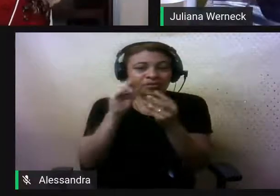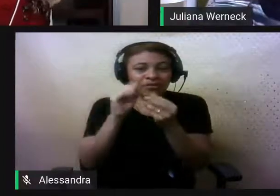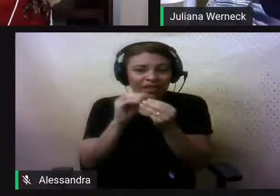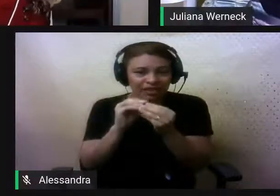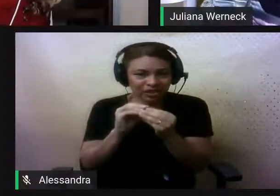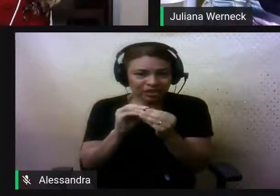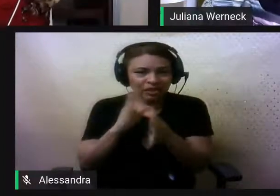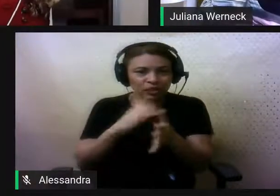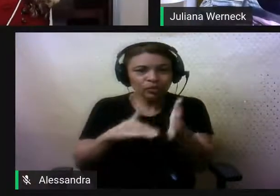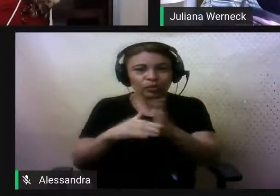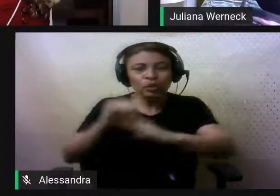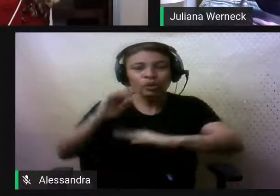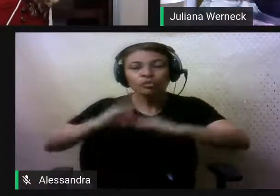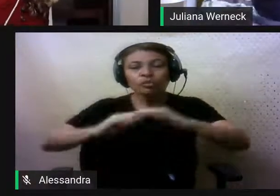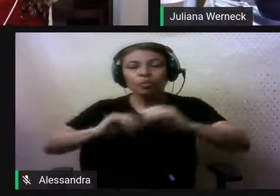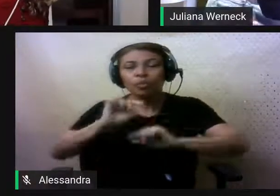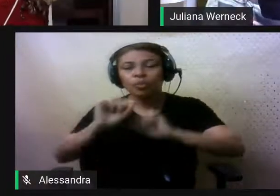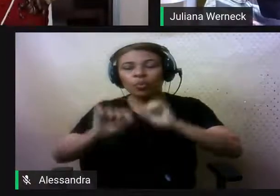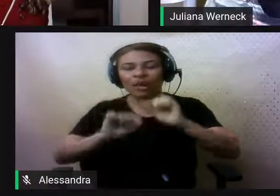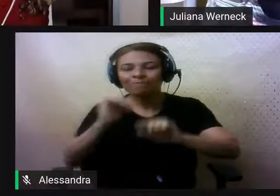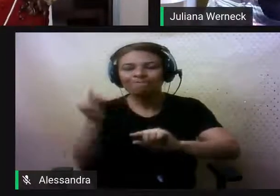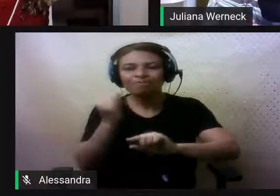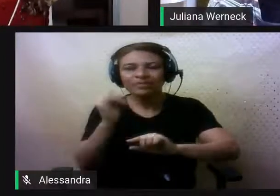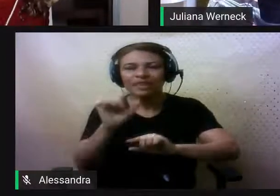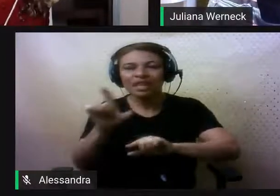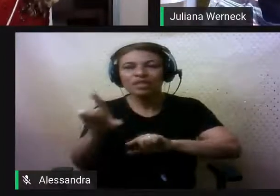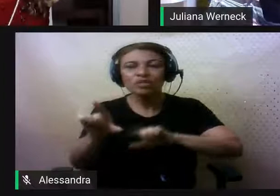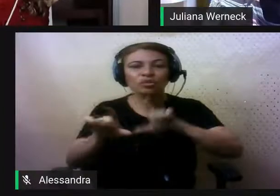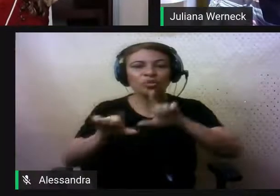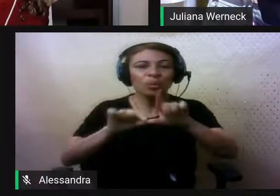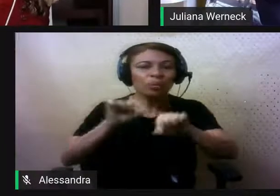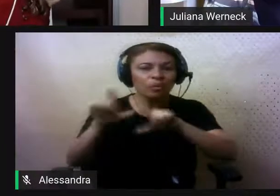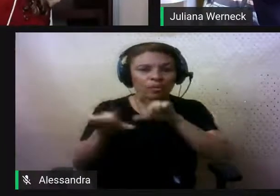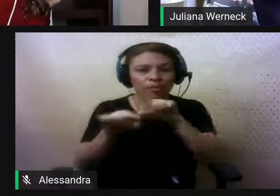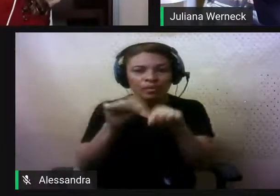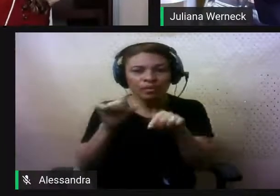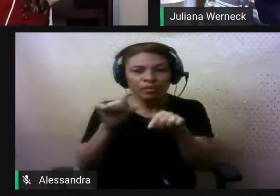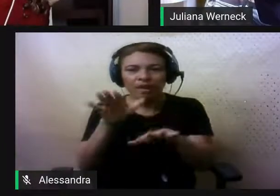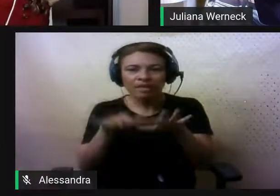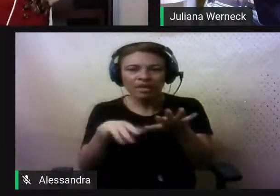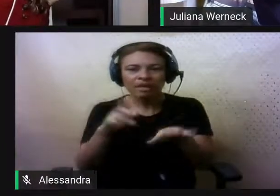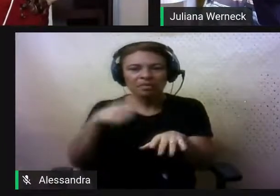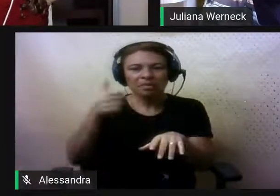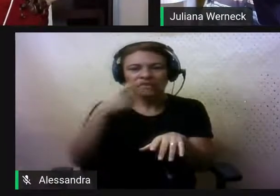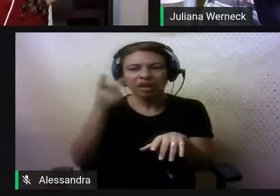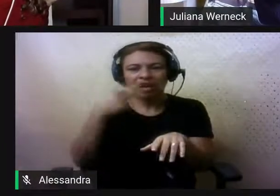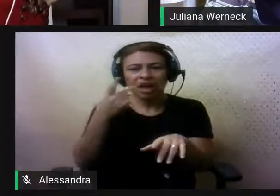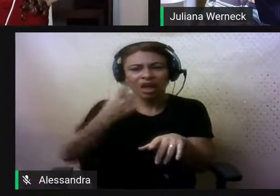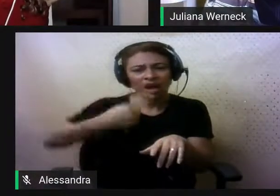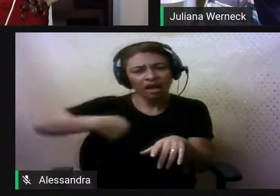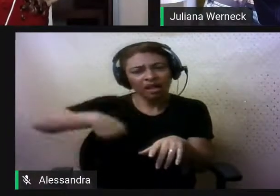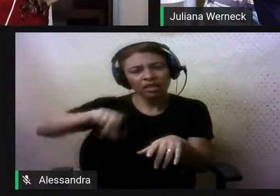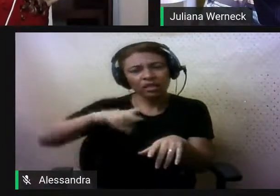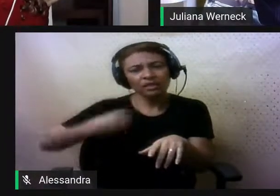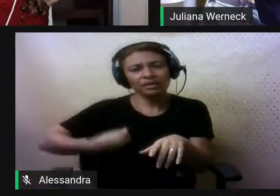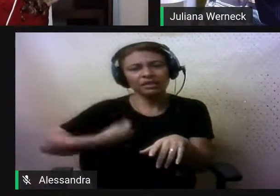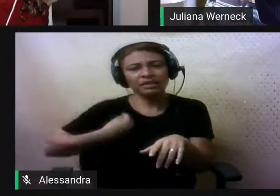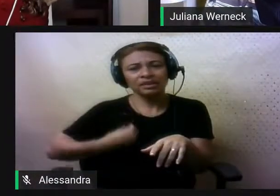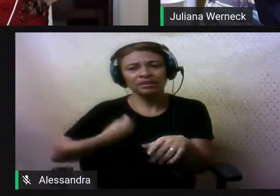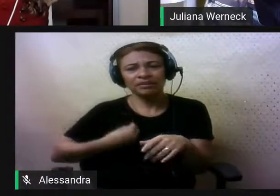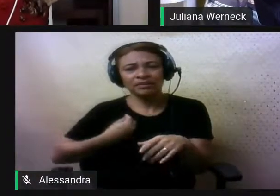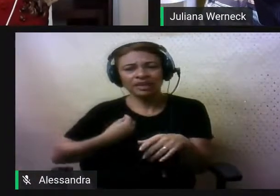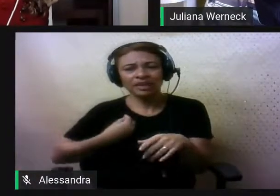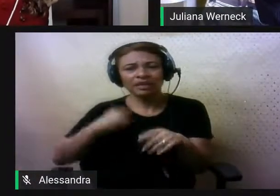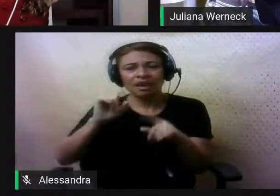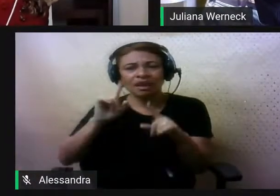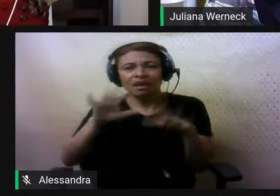justamente dessa questão das escolhas, das decisões. Que muitas vezes a gente prefere dizer que a nossa vida é um